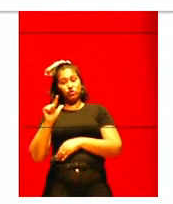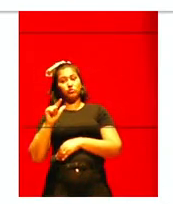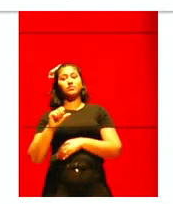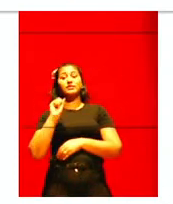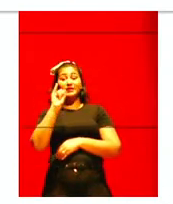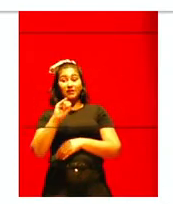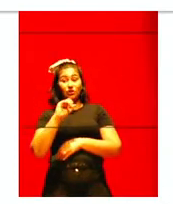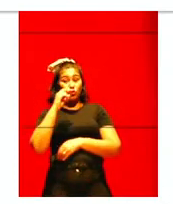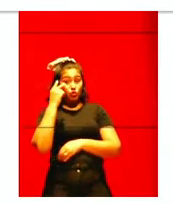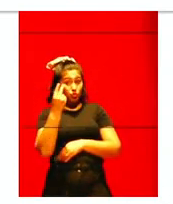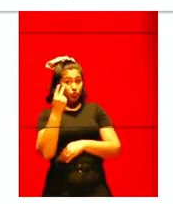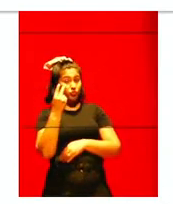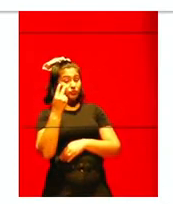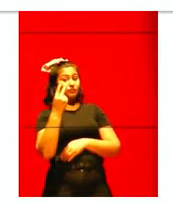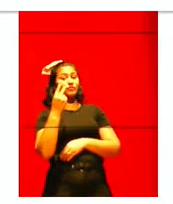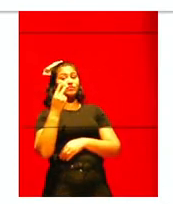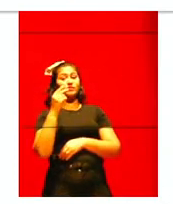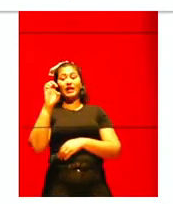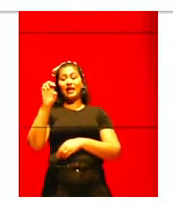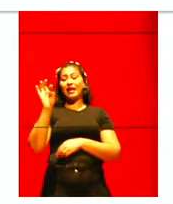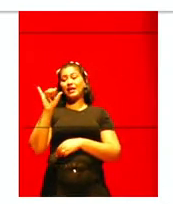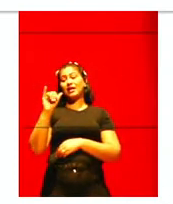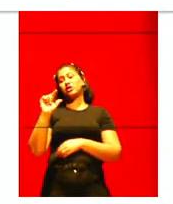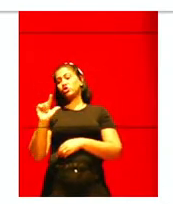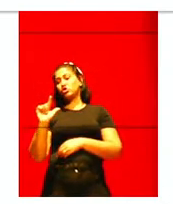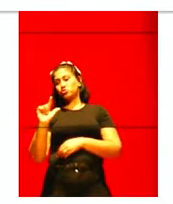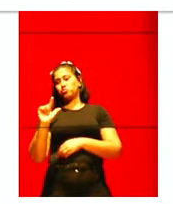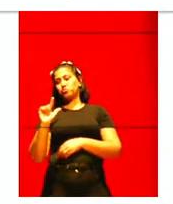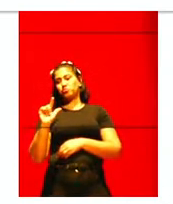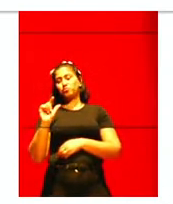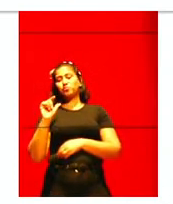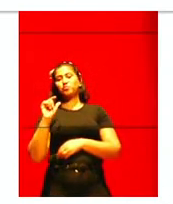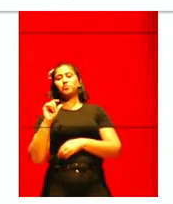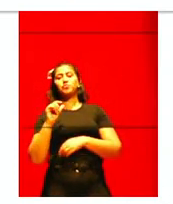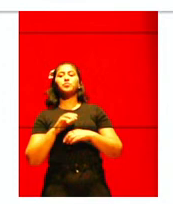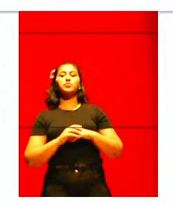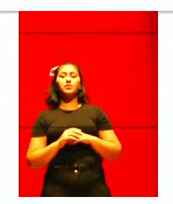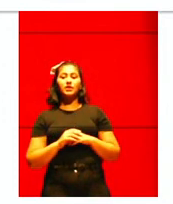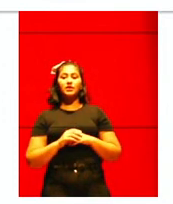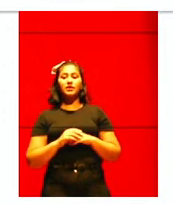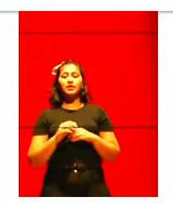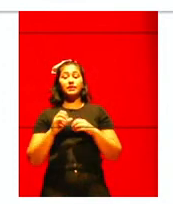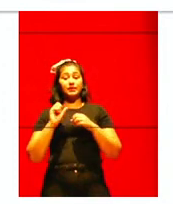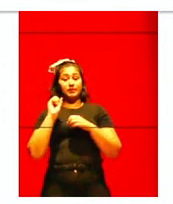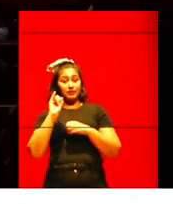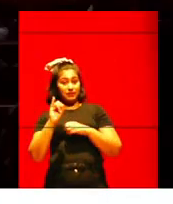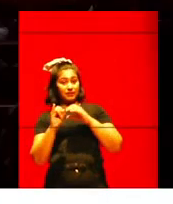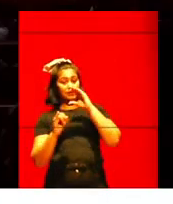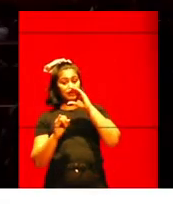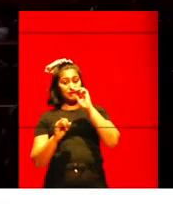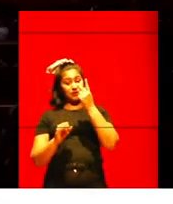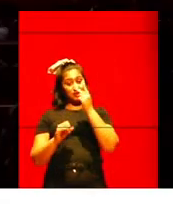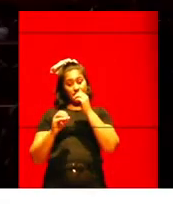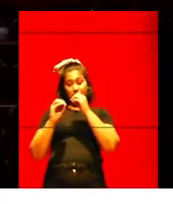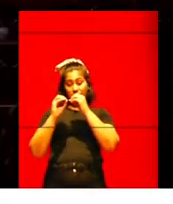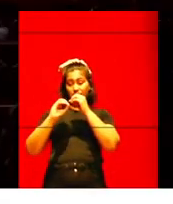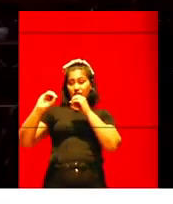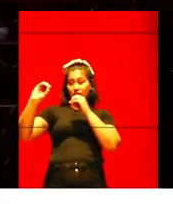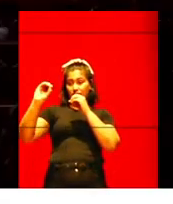dois carbonos lá em cima, etil. Ramificação com três carbonos,